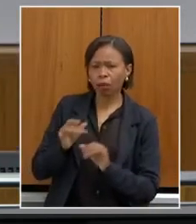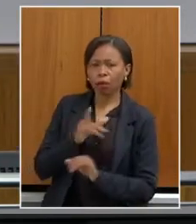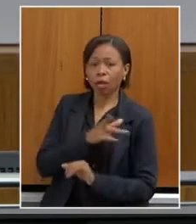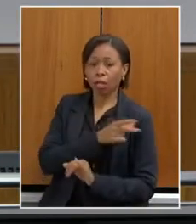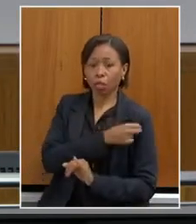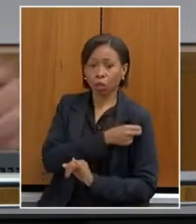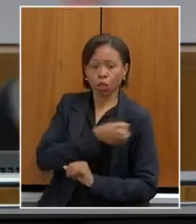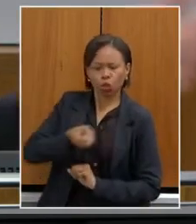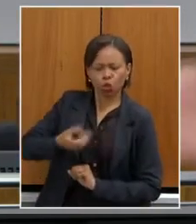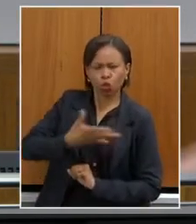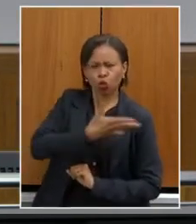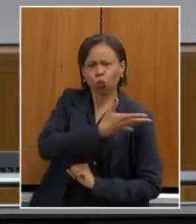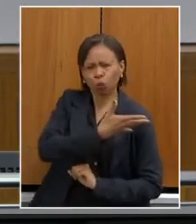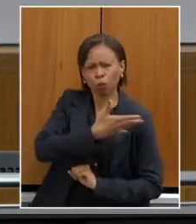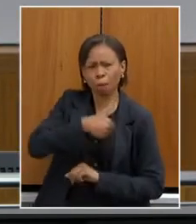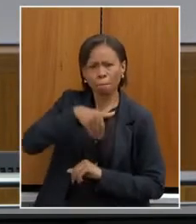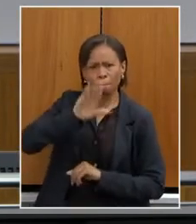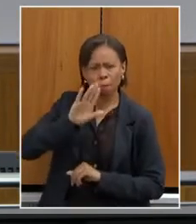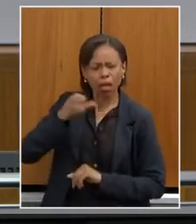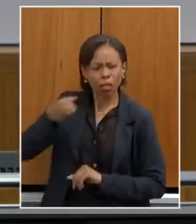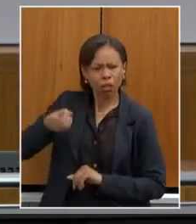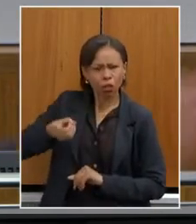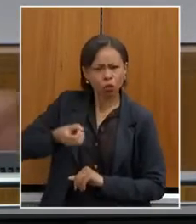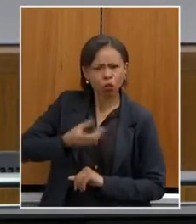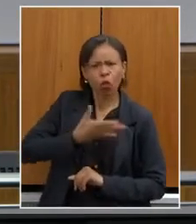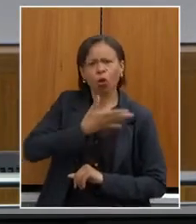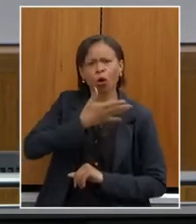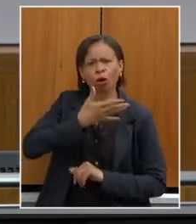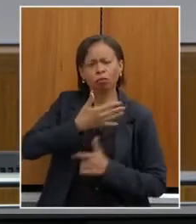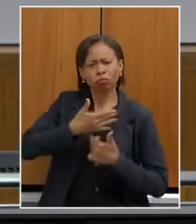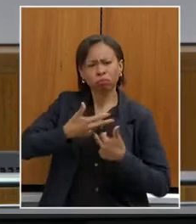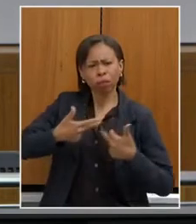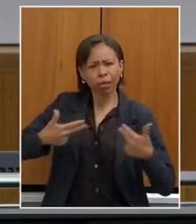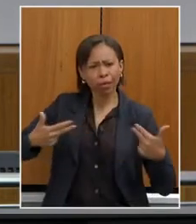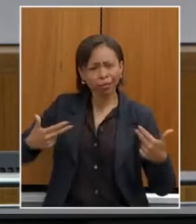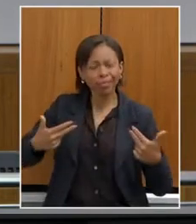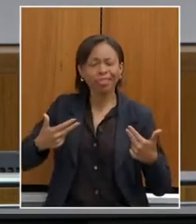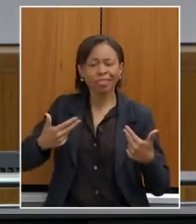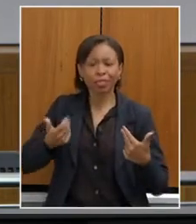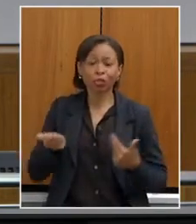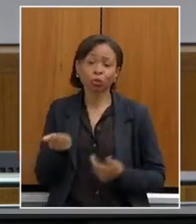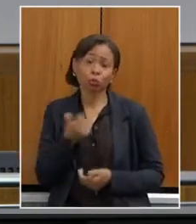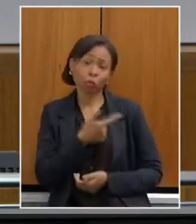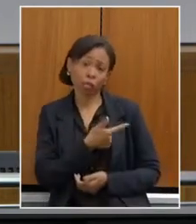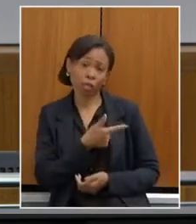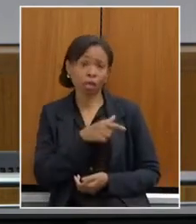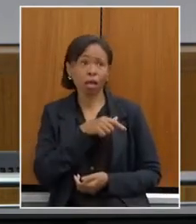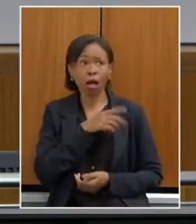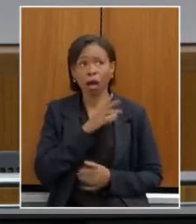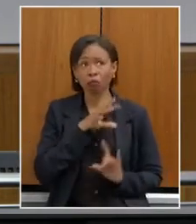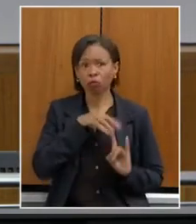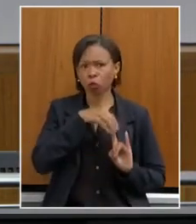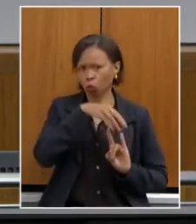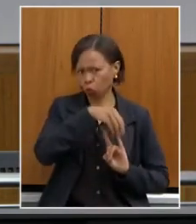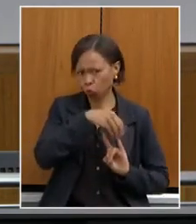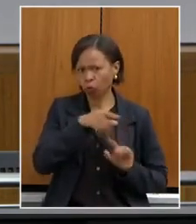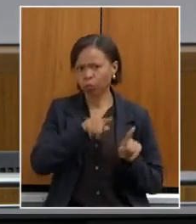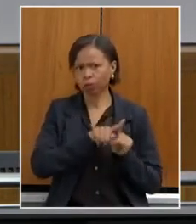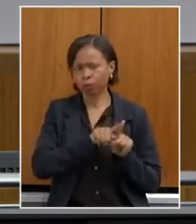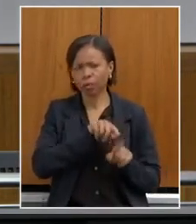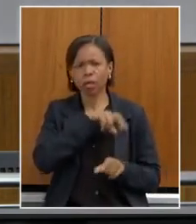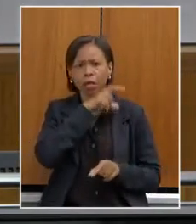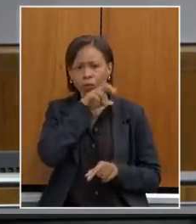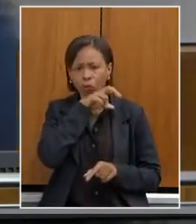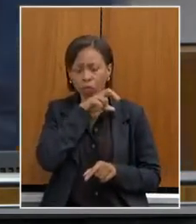muito mais modernas que o que a Fiocruz produz e a Butantan vai produzir com a Butanvac então obviamente irá